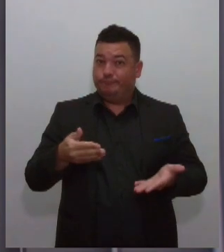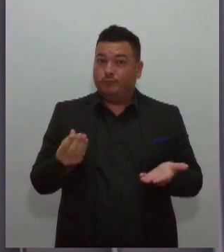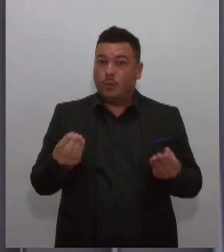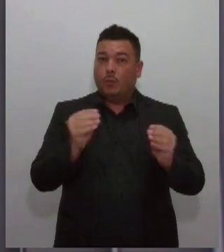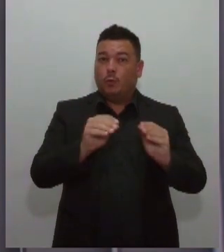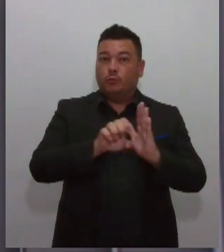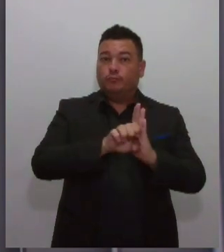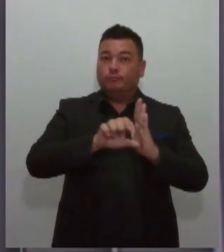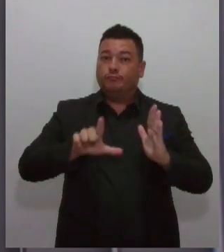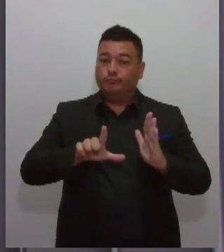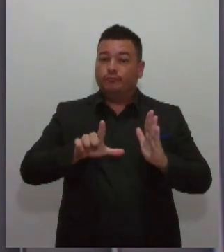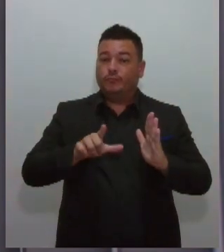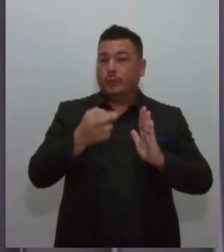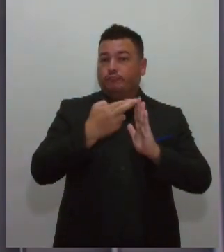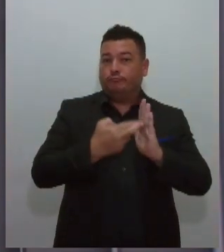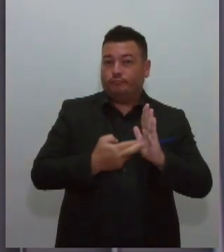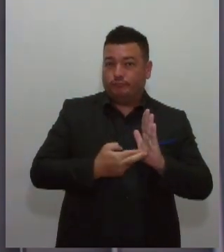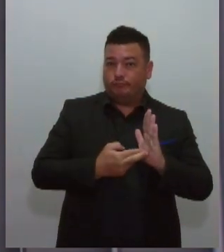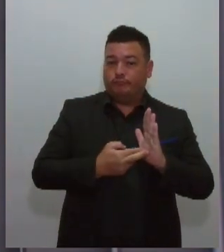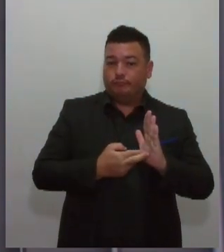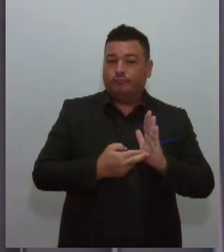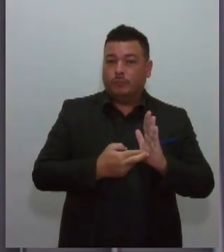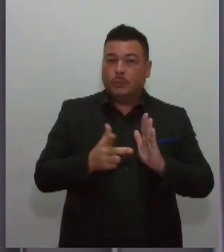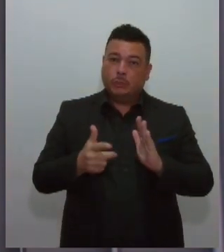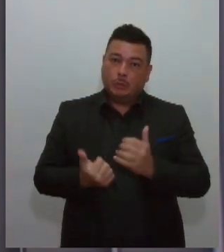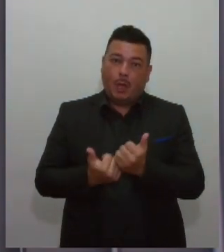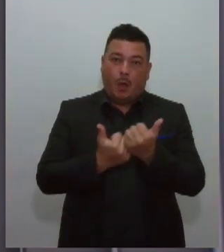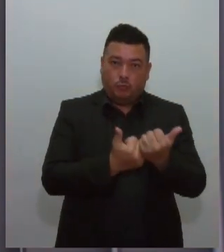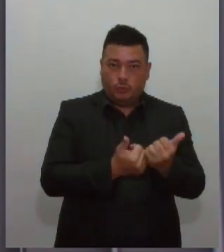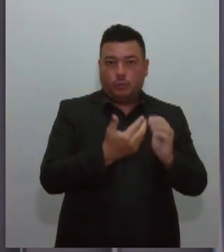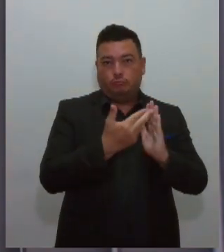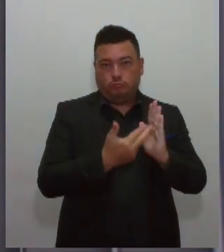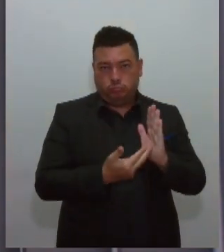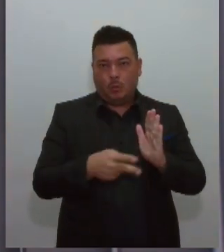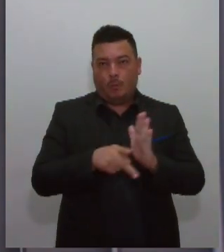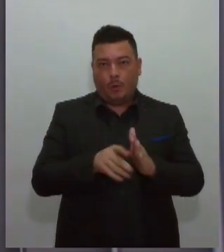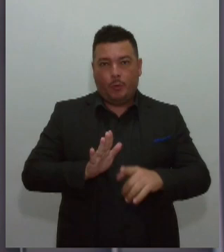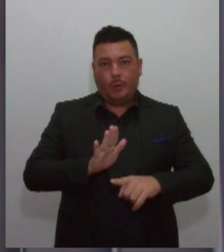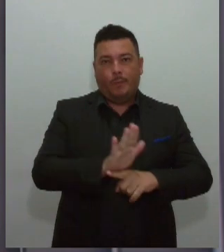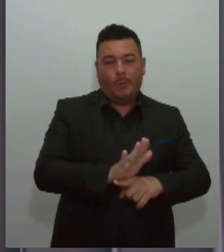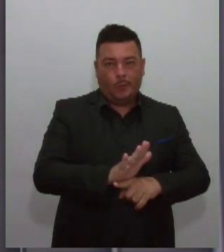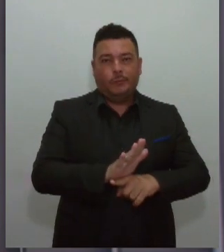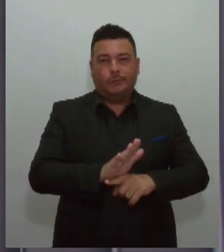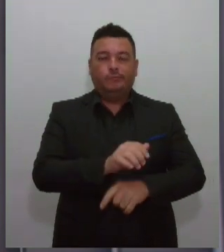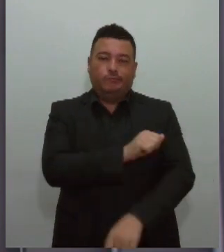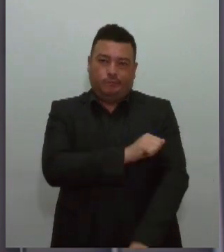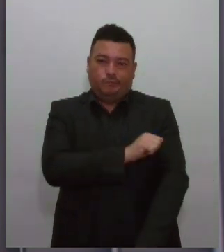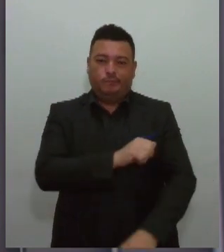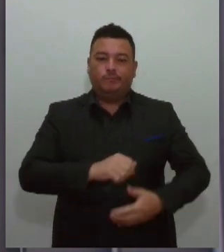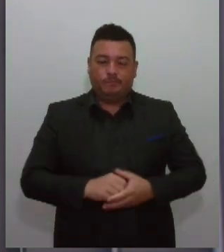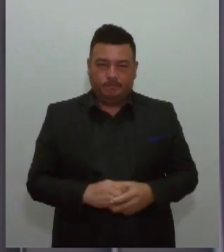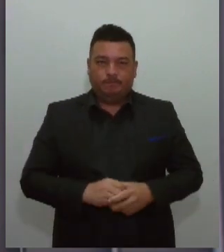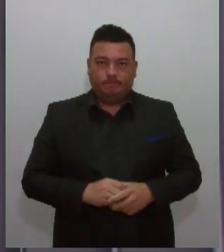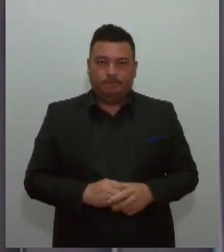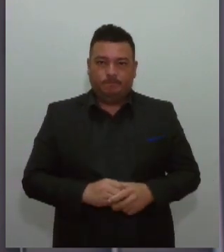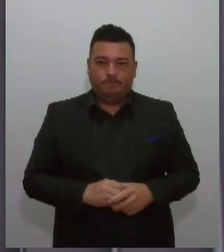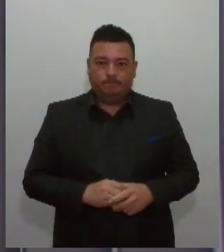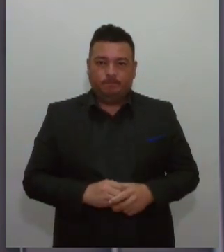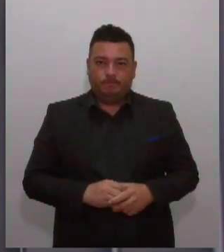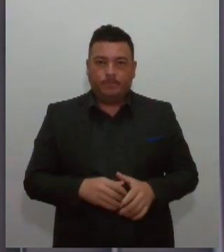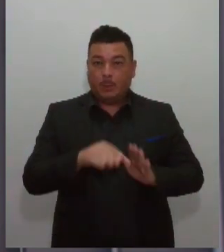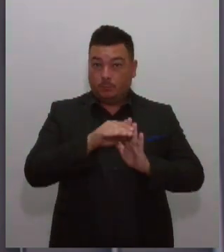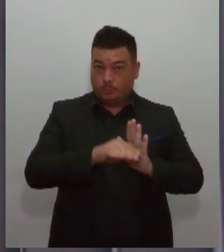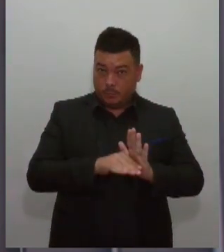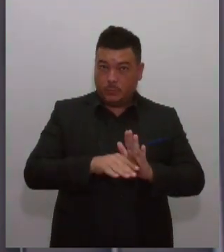para concessão de auxílios da assistência estudantil e do Programa de Residência Universitária. O Programa Nacional de